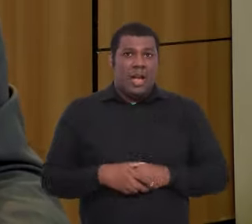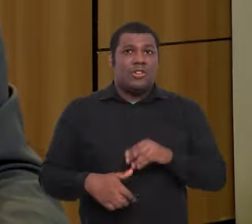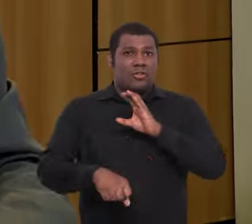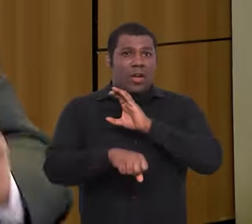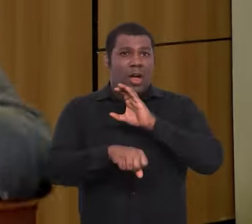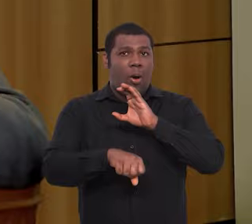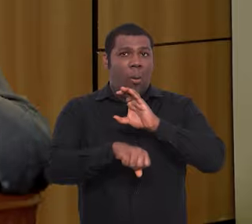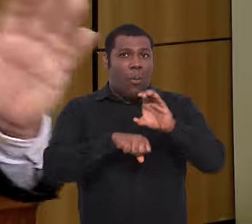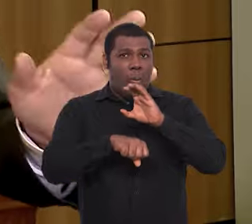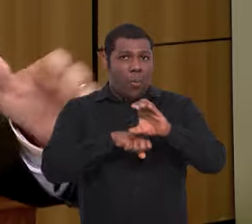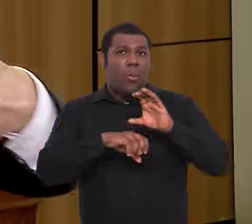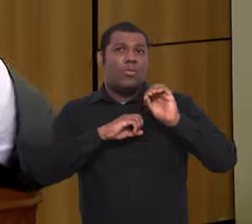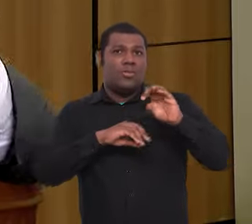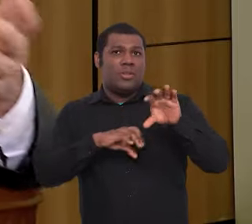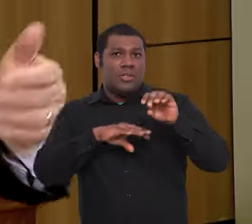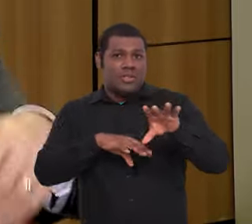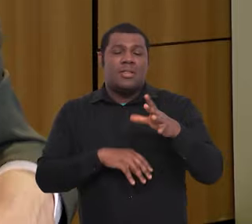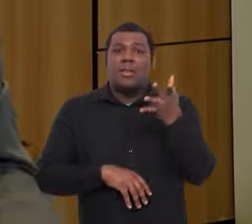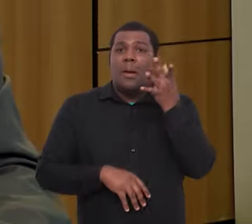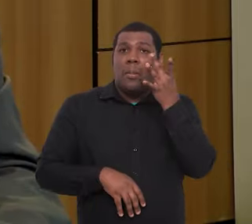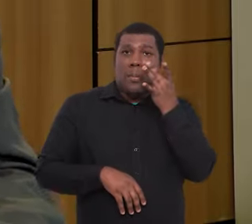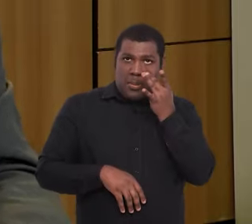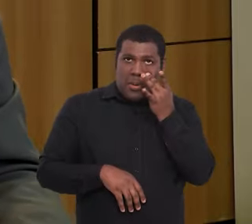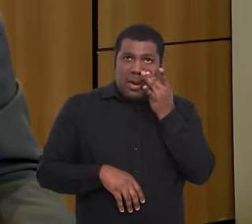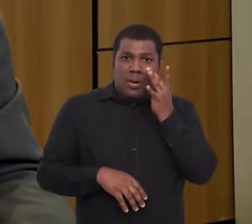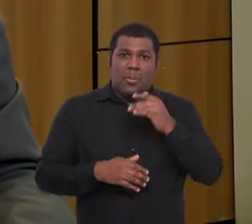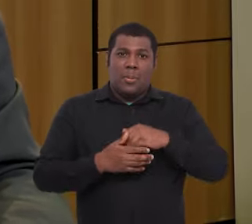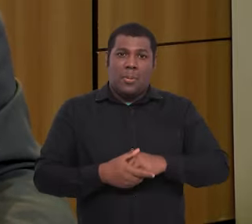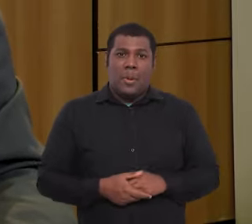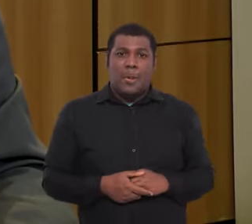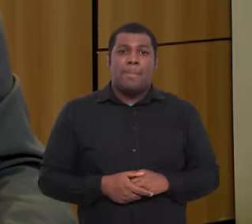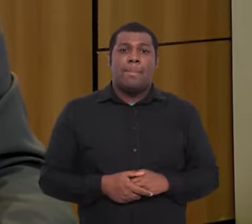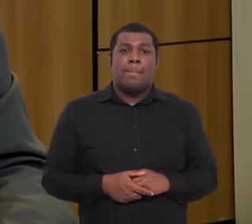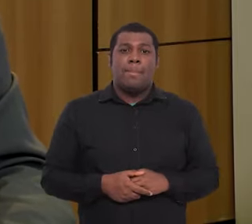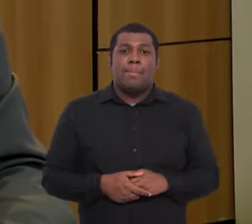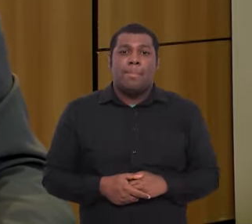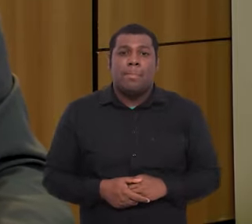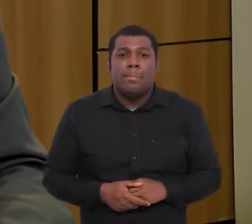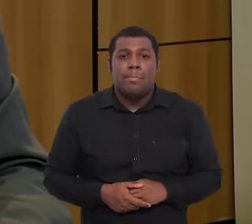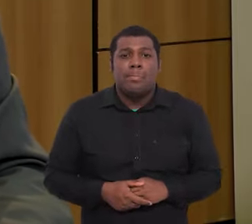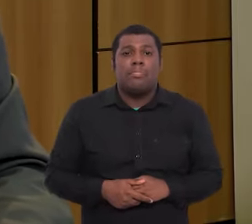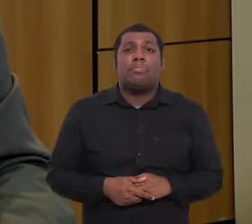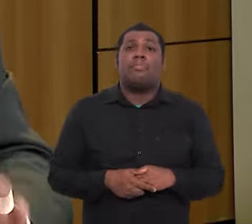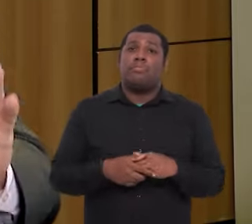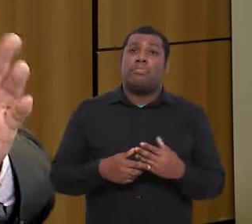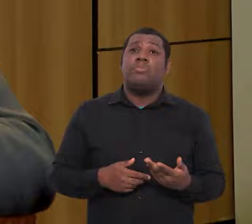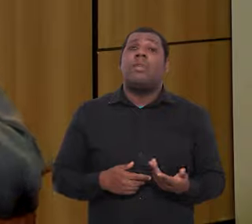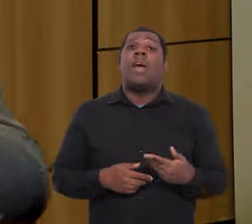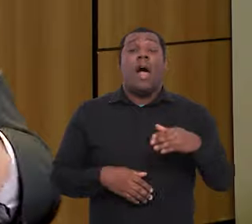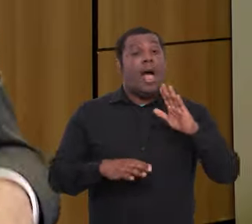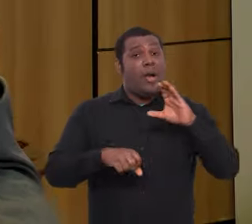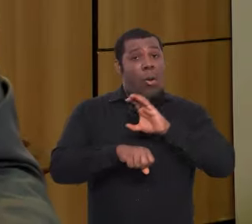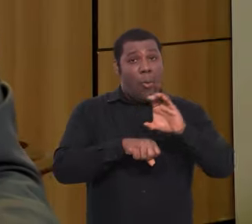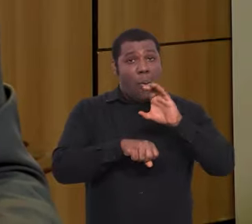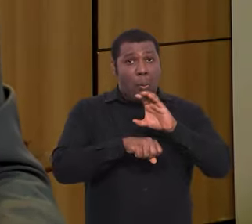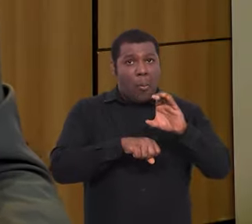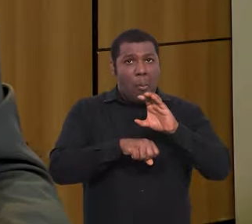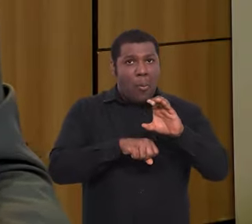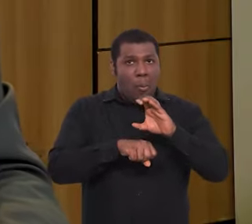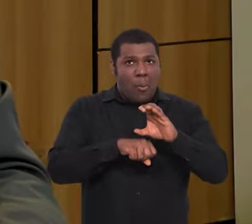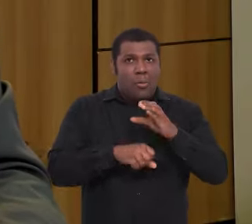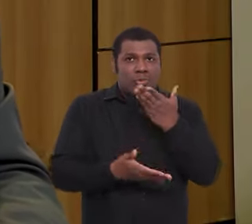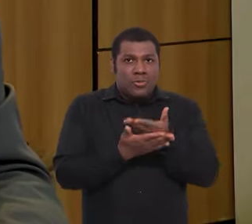inclusive se seria tua contribuição nesse processo mas cada um pode fazer da sua própria casa individualmente